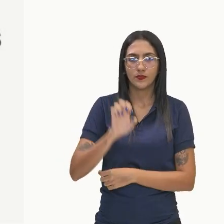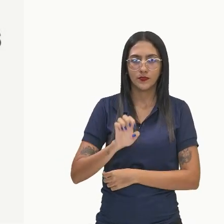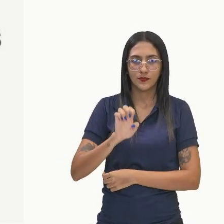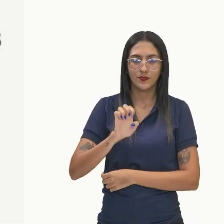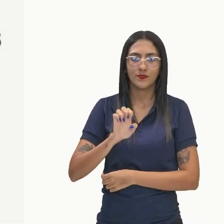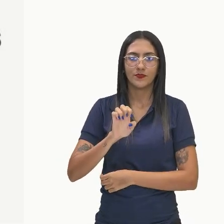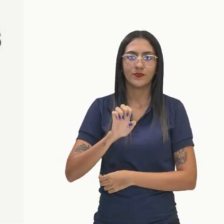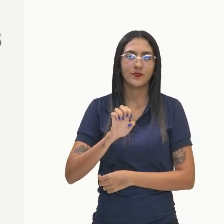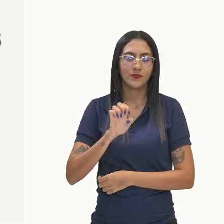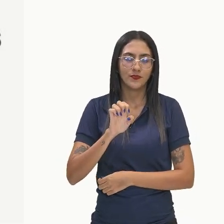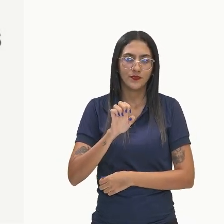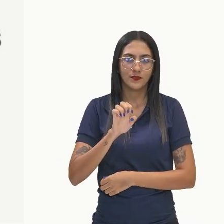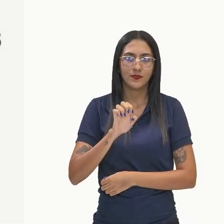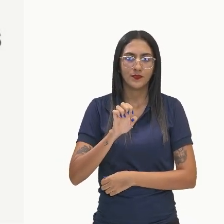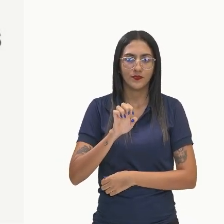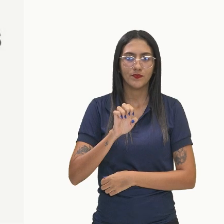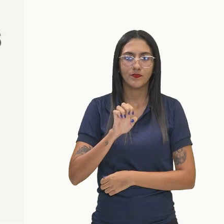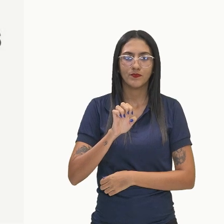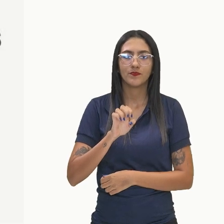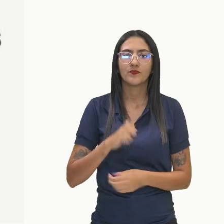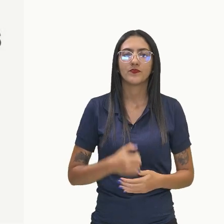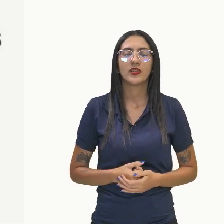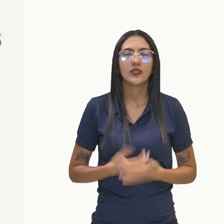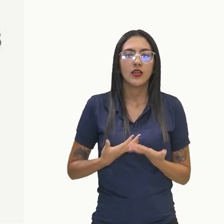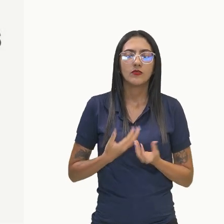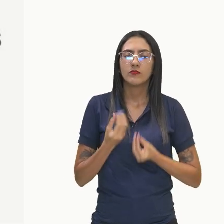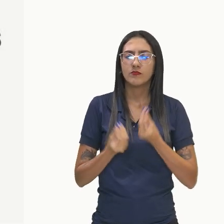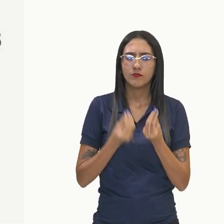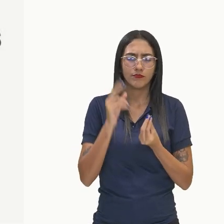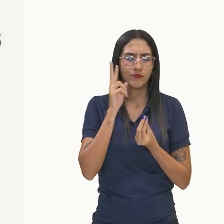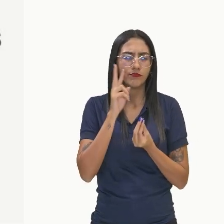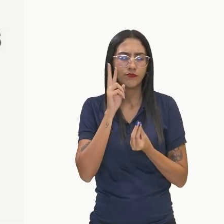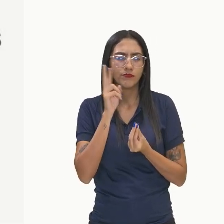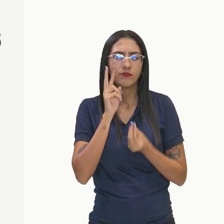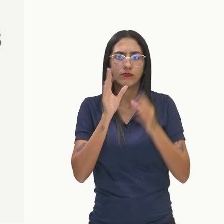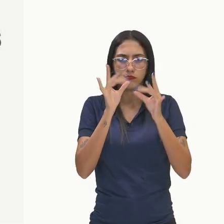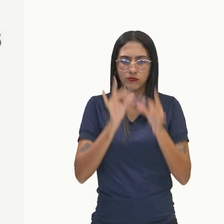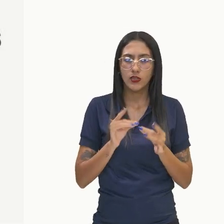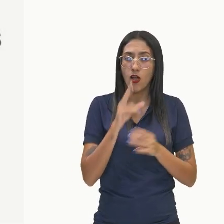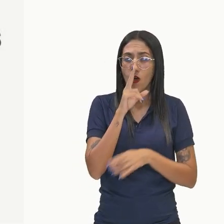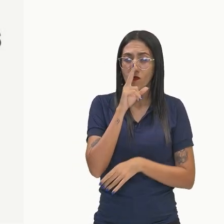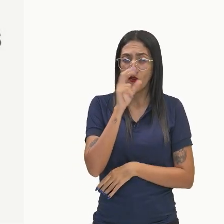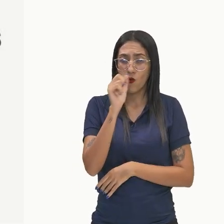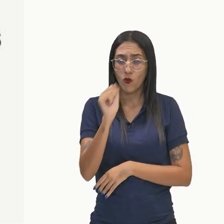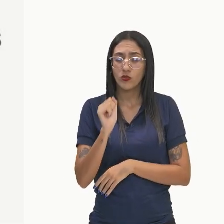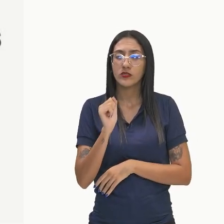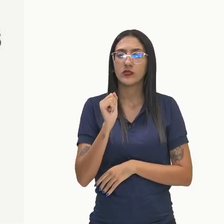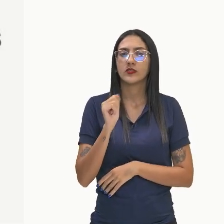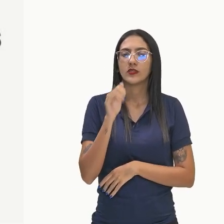a alternativa E. E aí, gente, como eu falei para vocês, olha, a força contra a eletromotriz é o